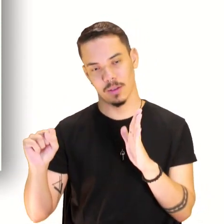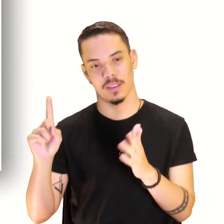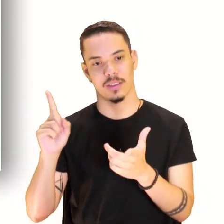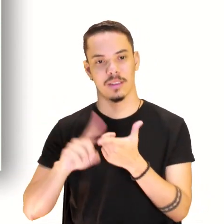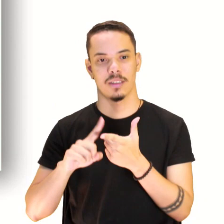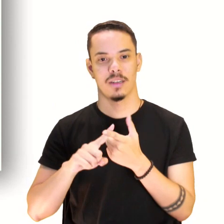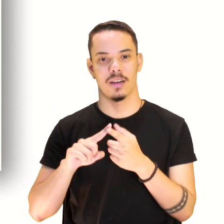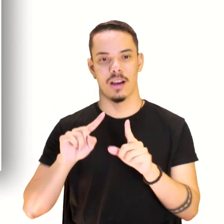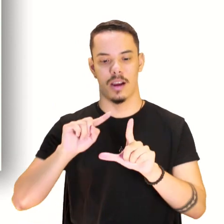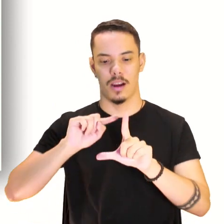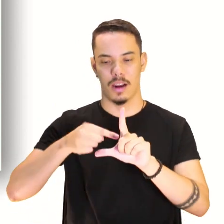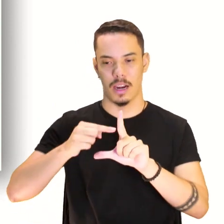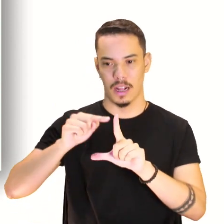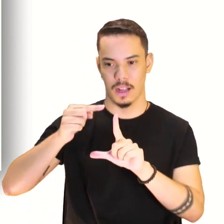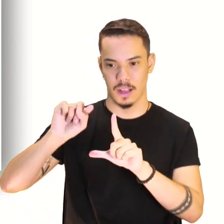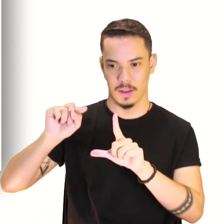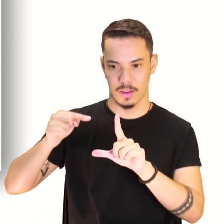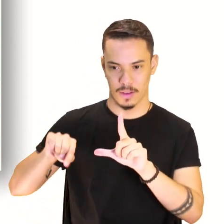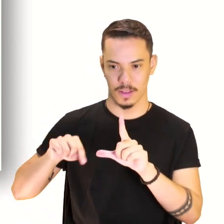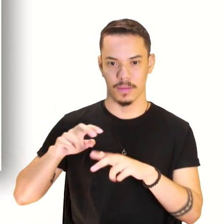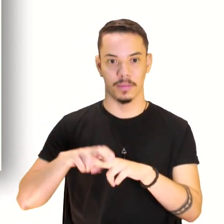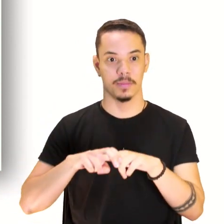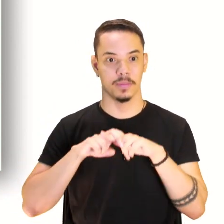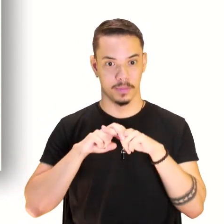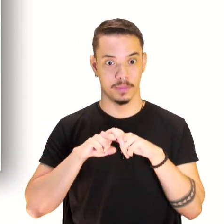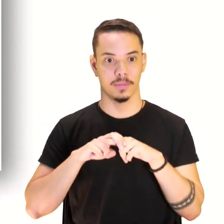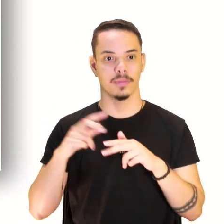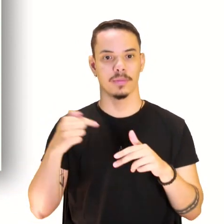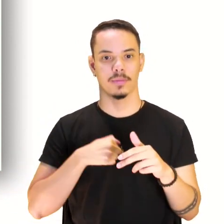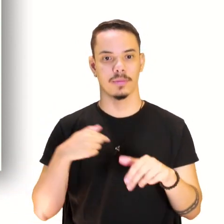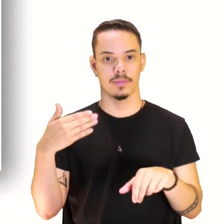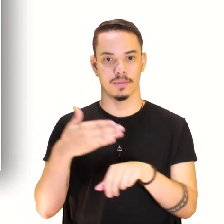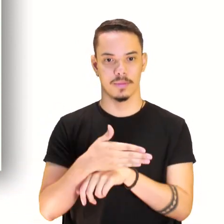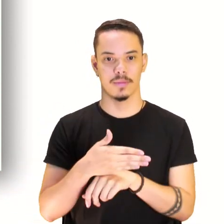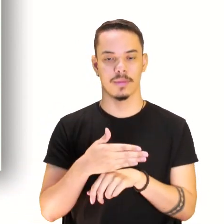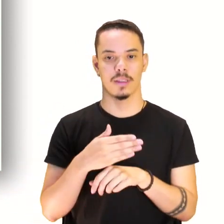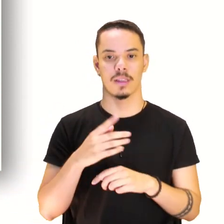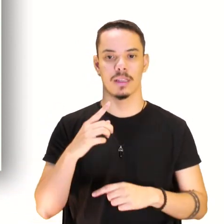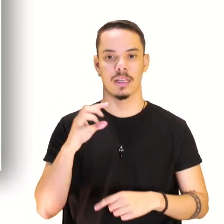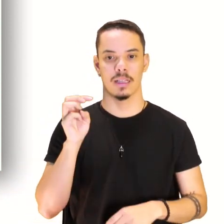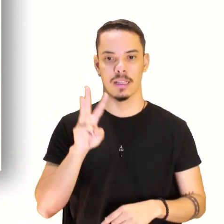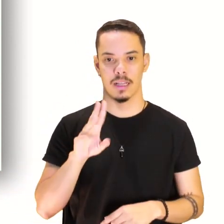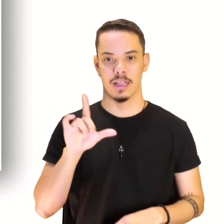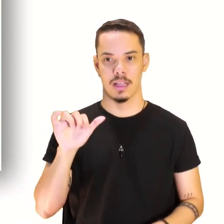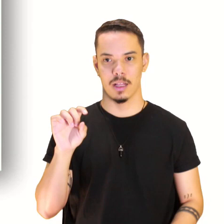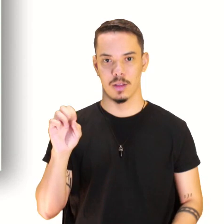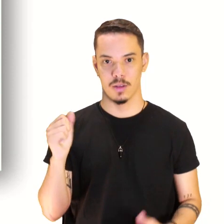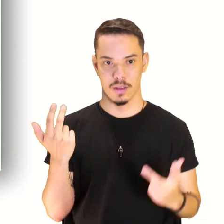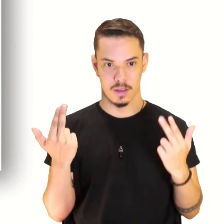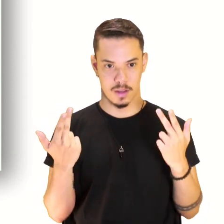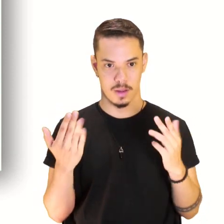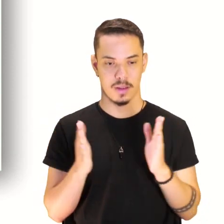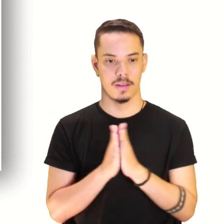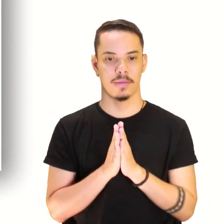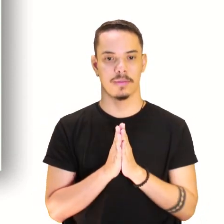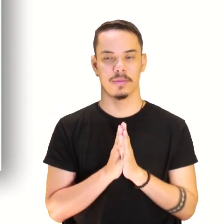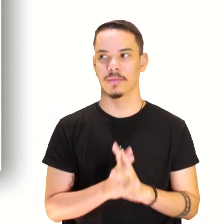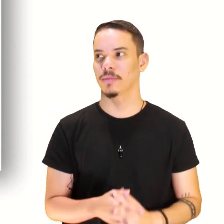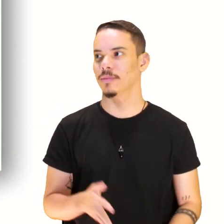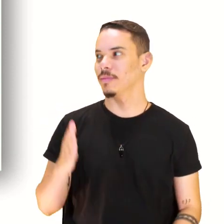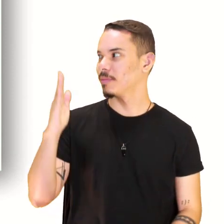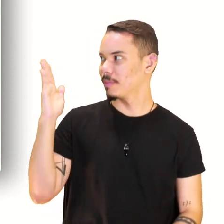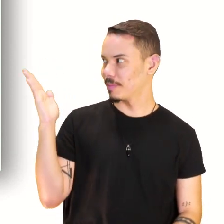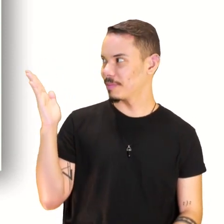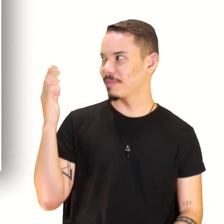aos ângulos. Quanto aos lados, eles podem ser equilátero, 3 lados iguais, isósceles, 2